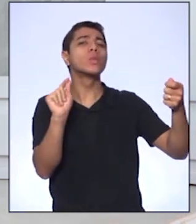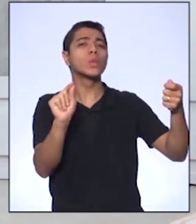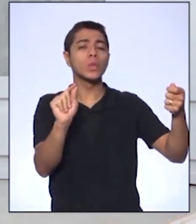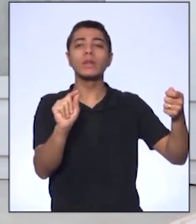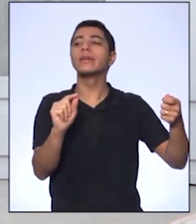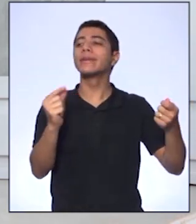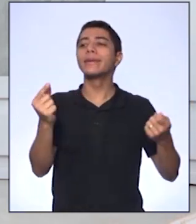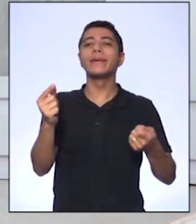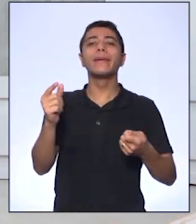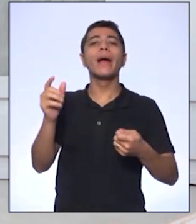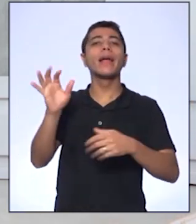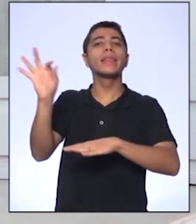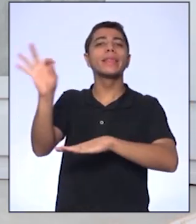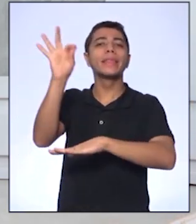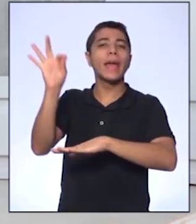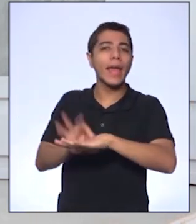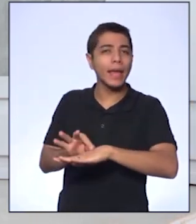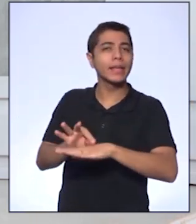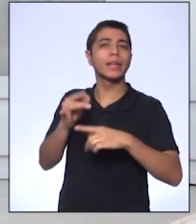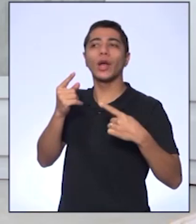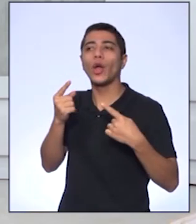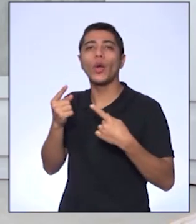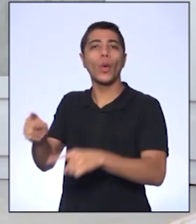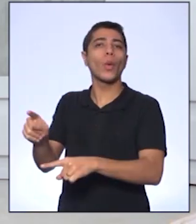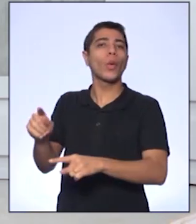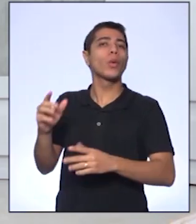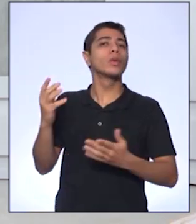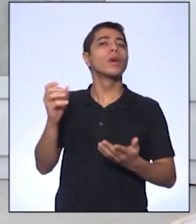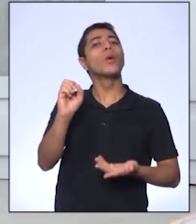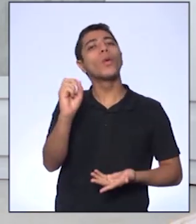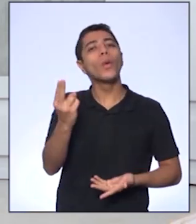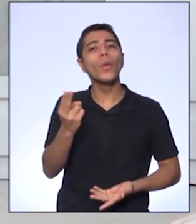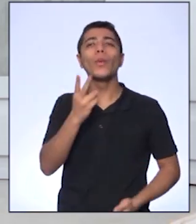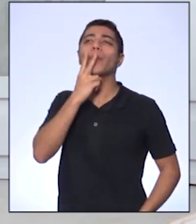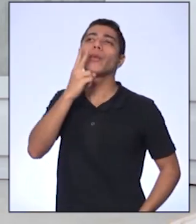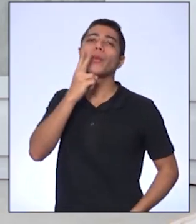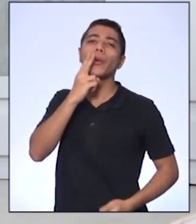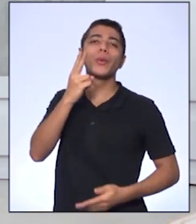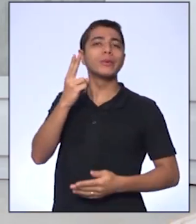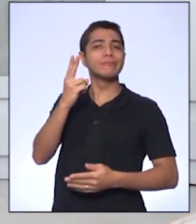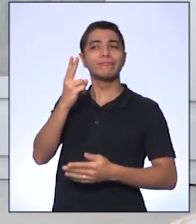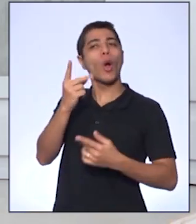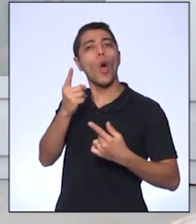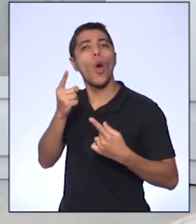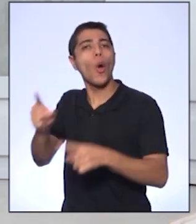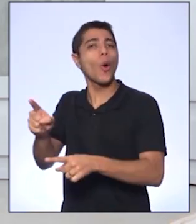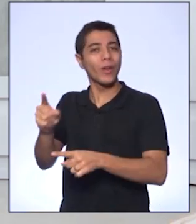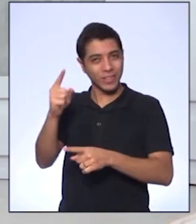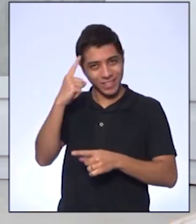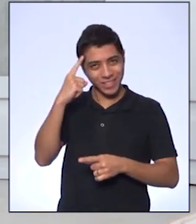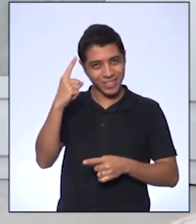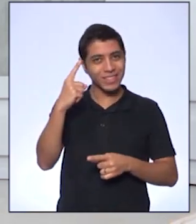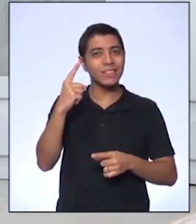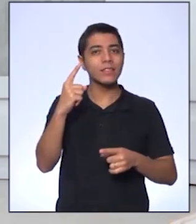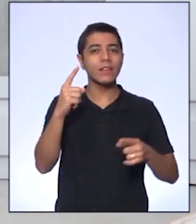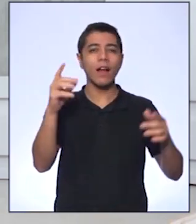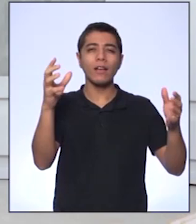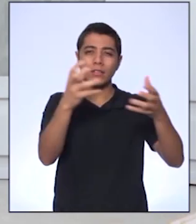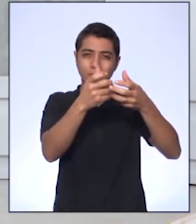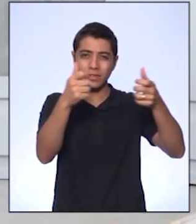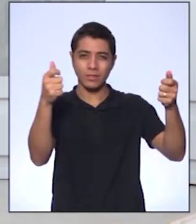ao tabagismo. Essas campanhas que geram esses usos ou essa orientação